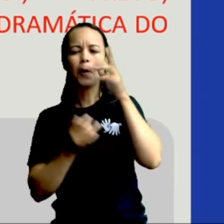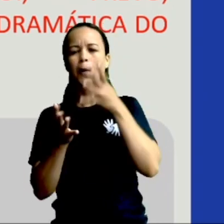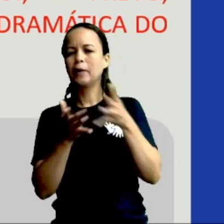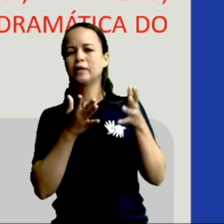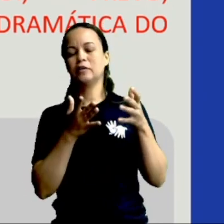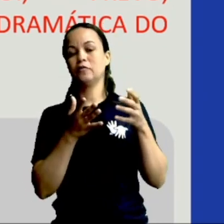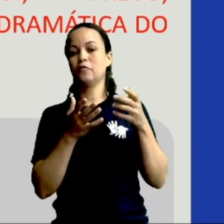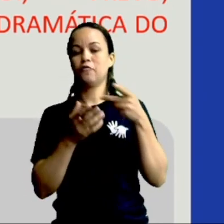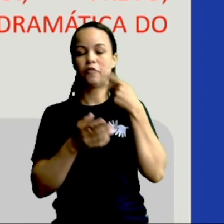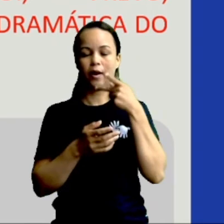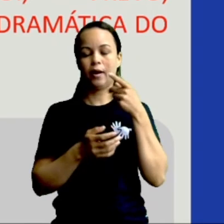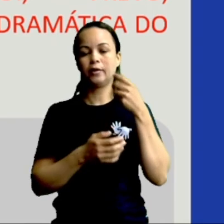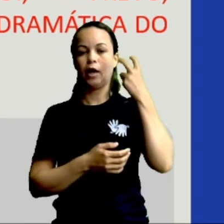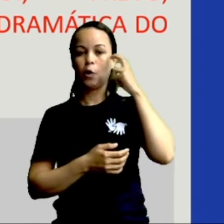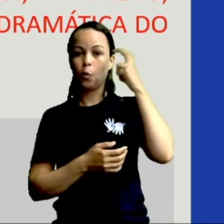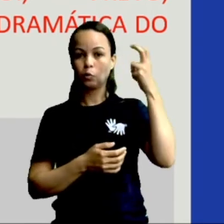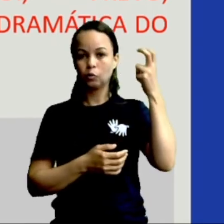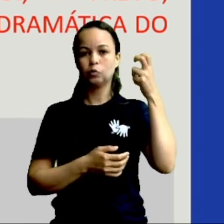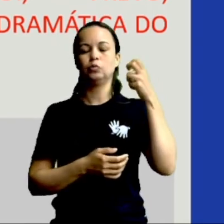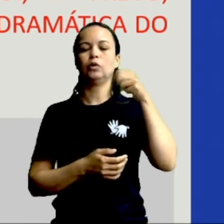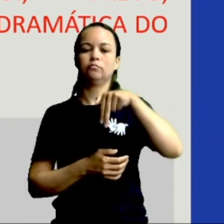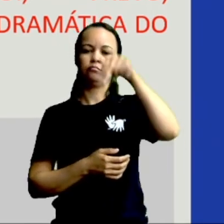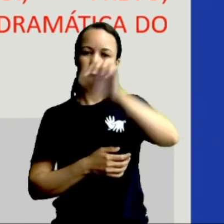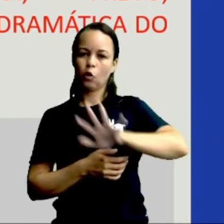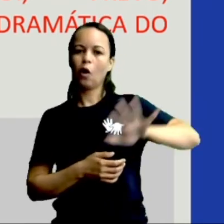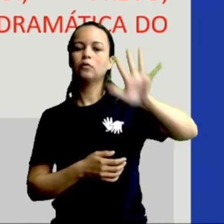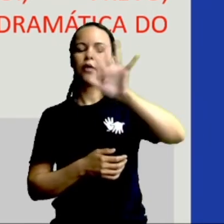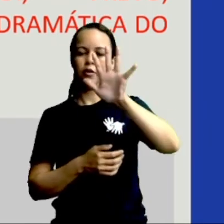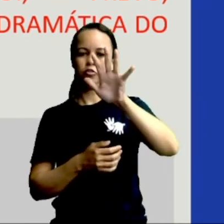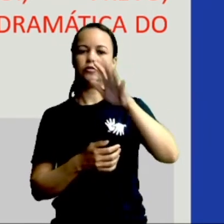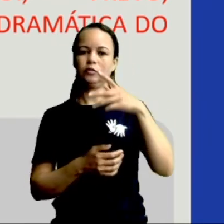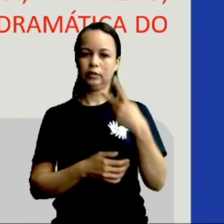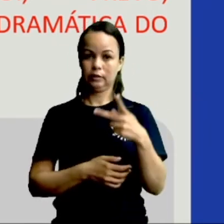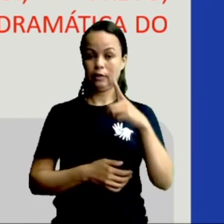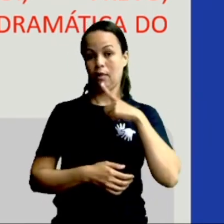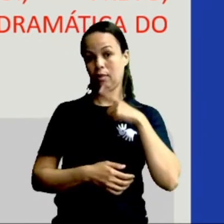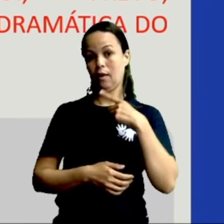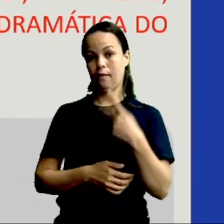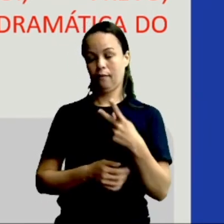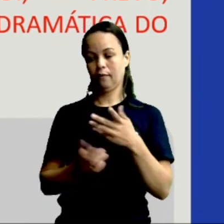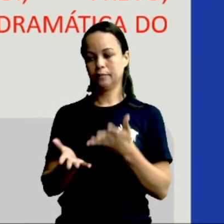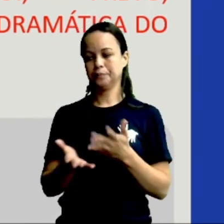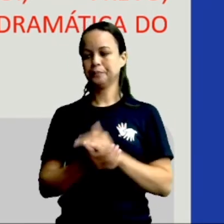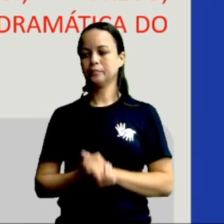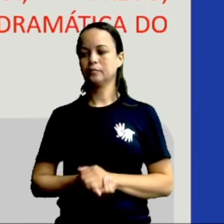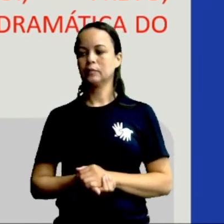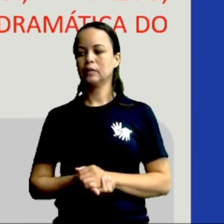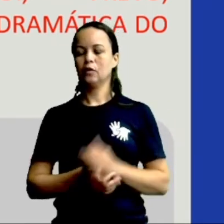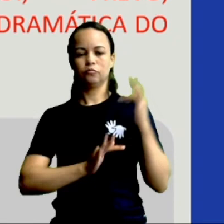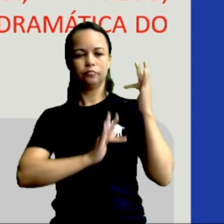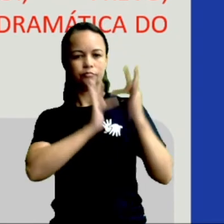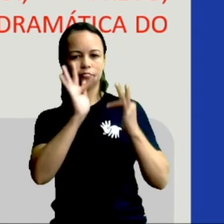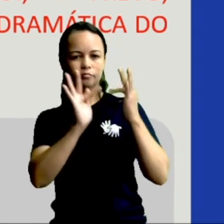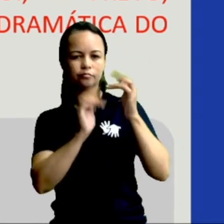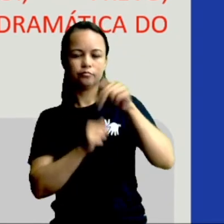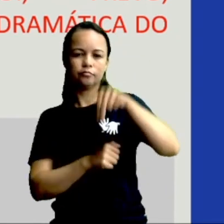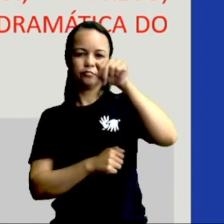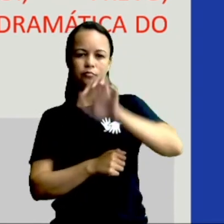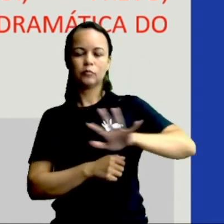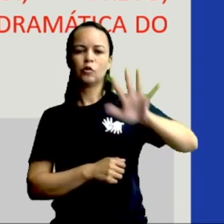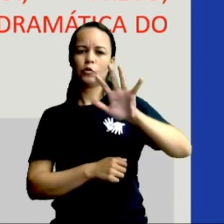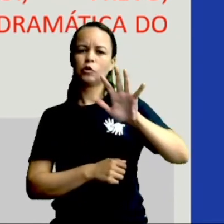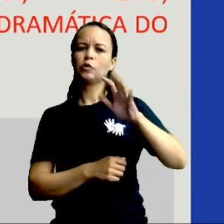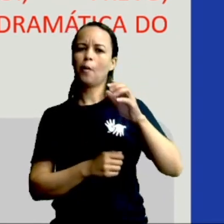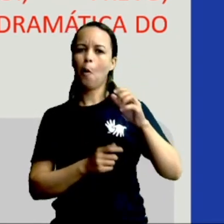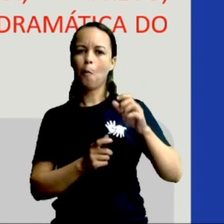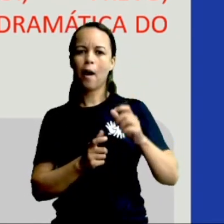cultura nordestina. O que é que a gente tem aqui de cultura no nosso Nordeste? O folclore nordestino é um dos mais ricos do